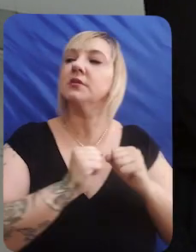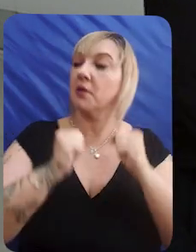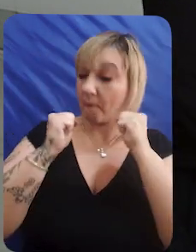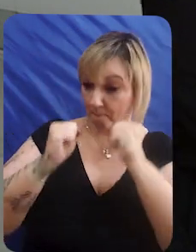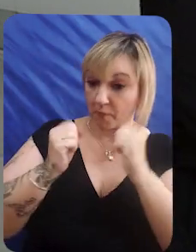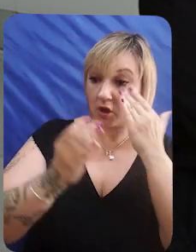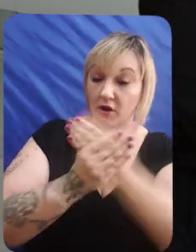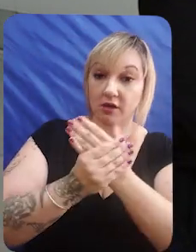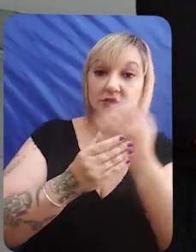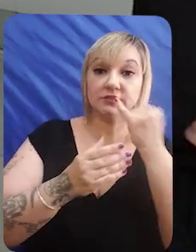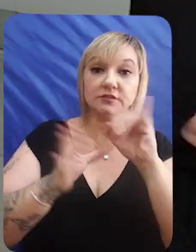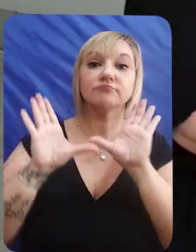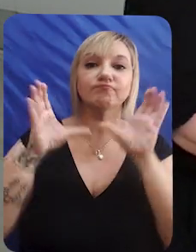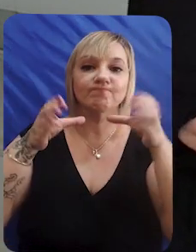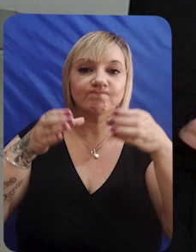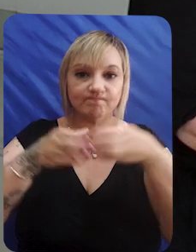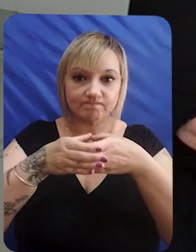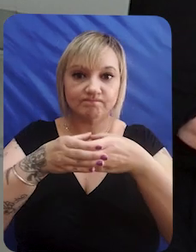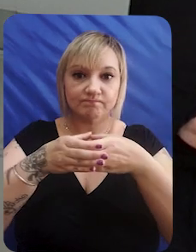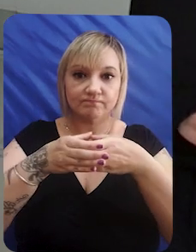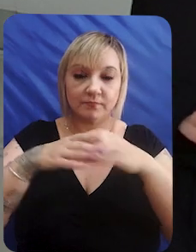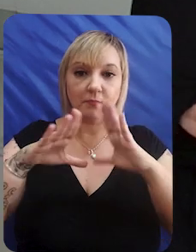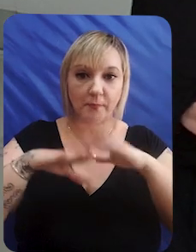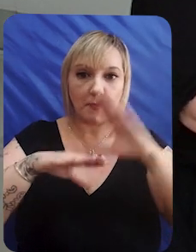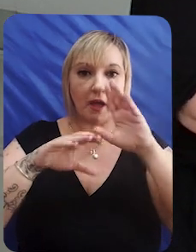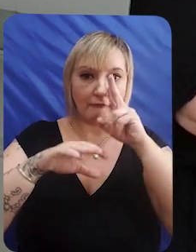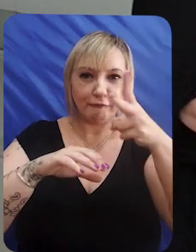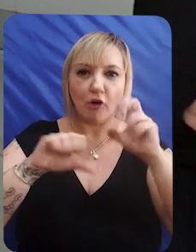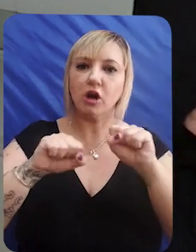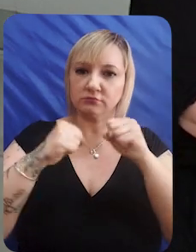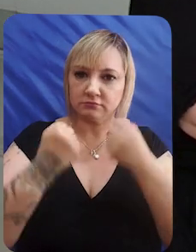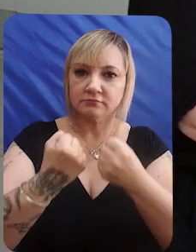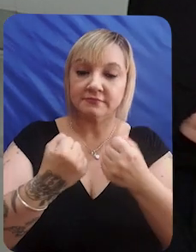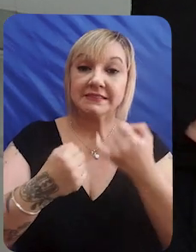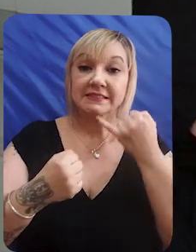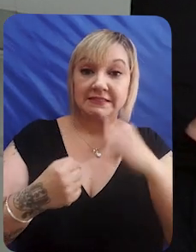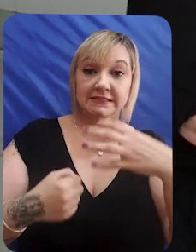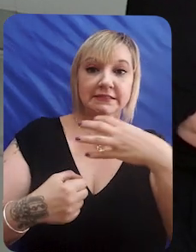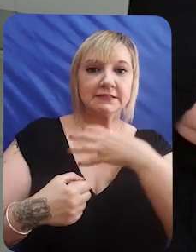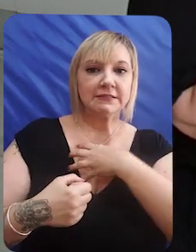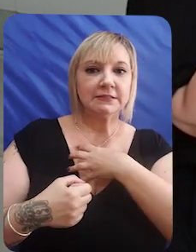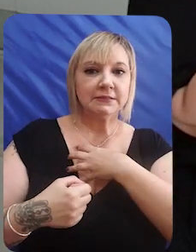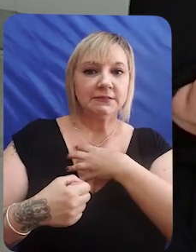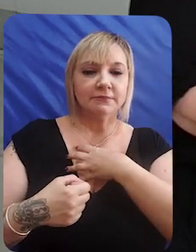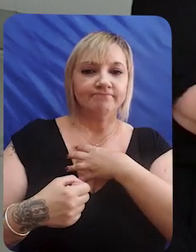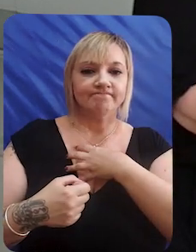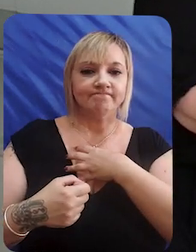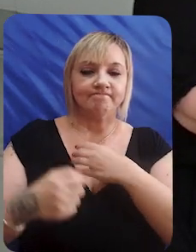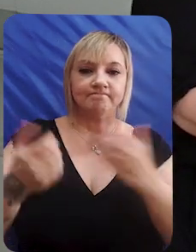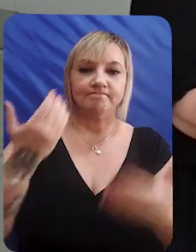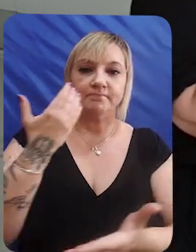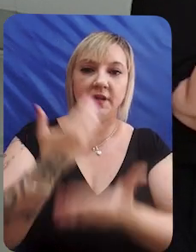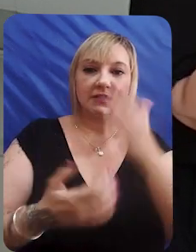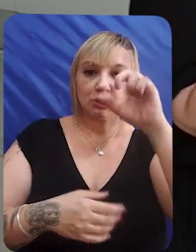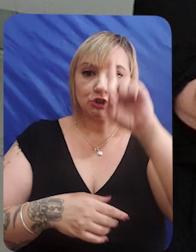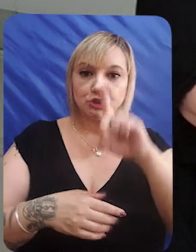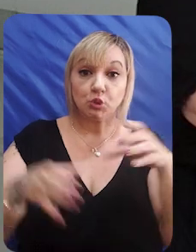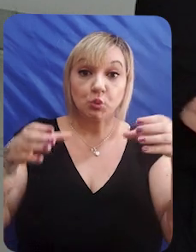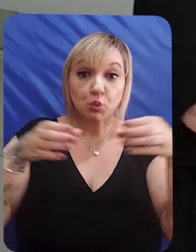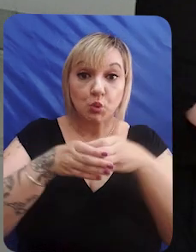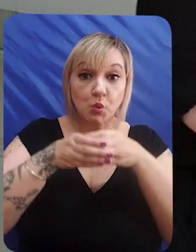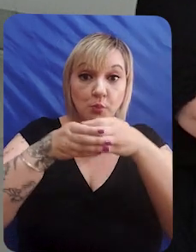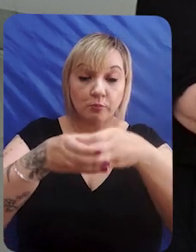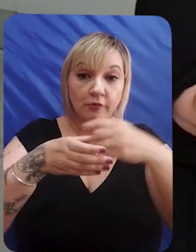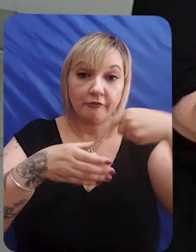Pode. Se for de cunho coletivo, tem mais força ainda. Então, para quem se sente lesado, junta um grupo, vai